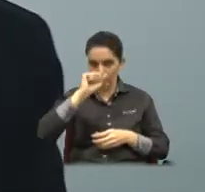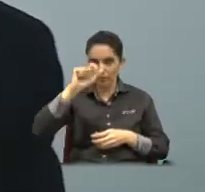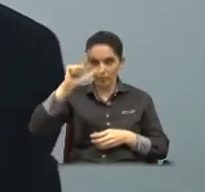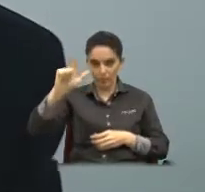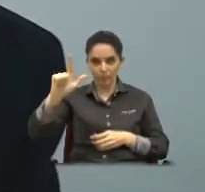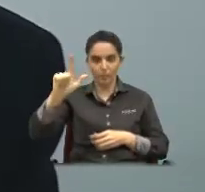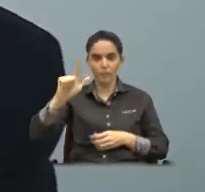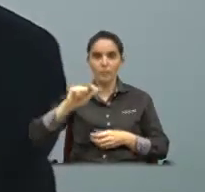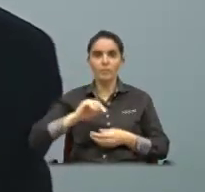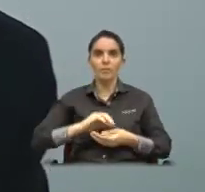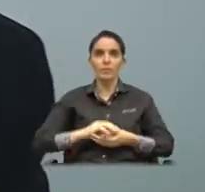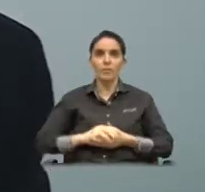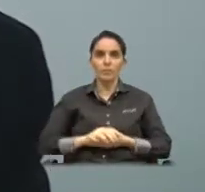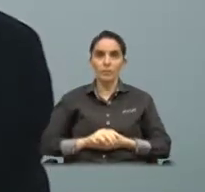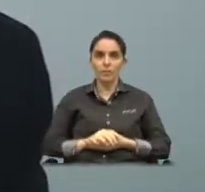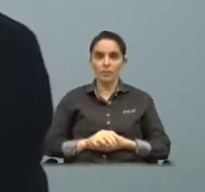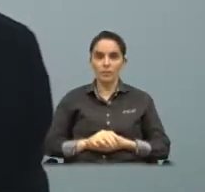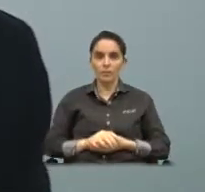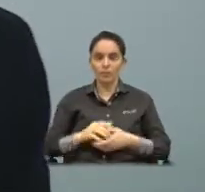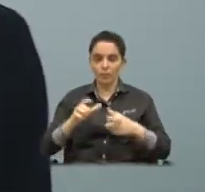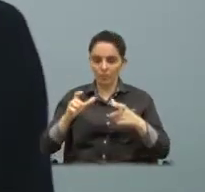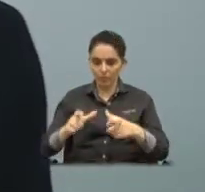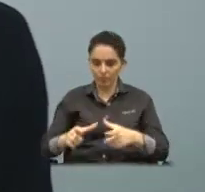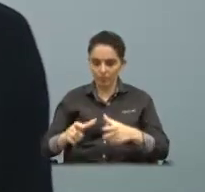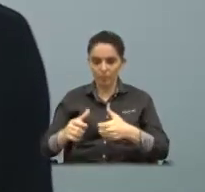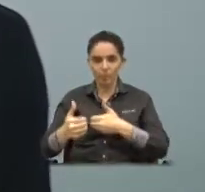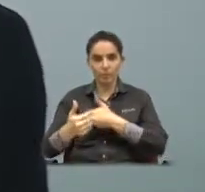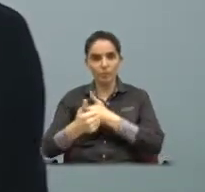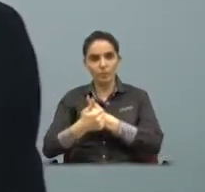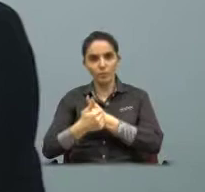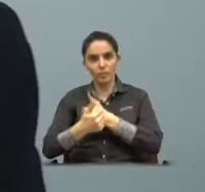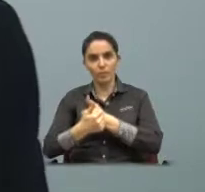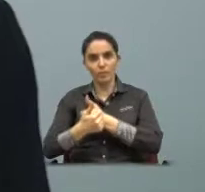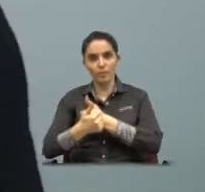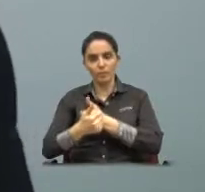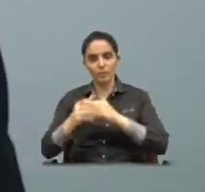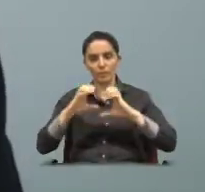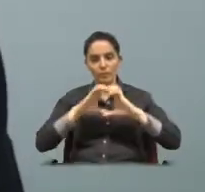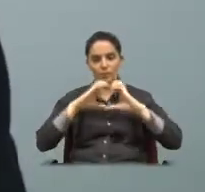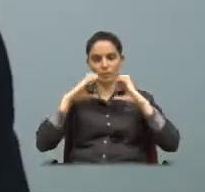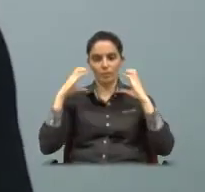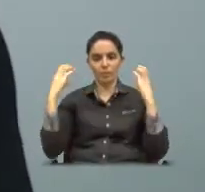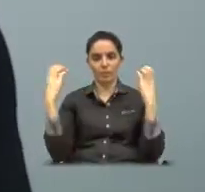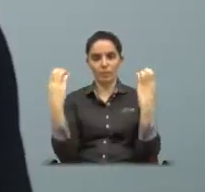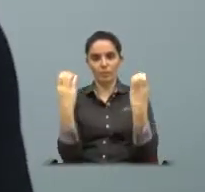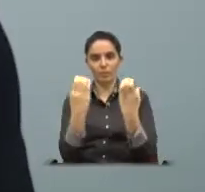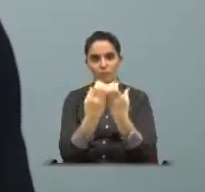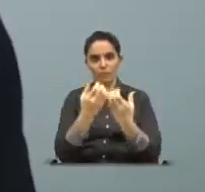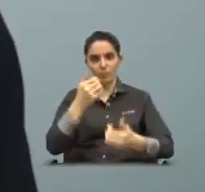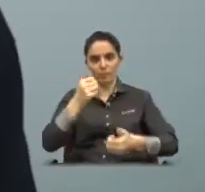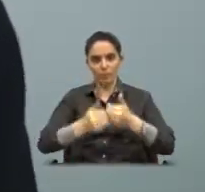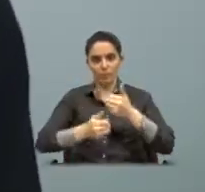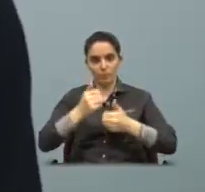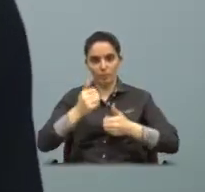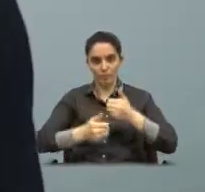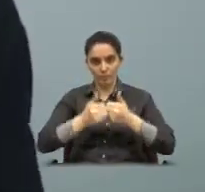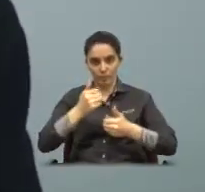e o Wagner ter achado um local próximo, lá no Limeirão, que era o lugar que teria que estar mesmo.